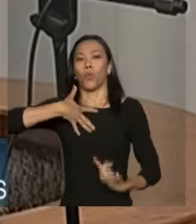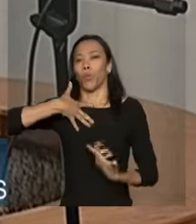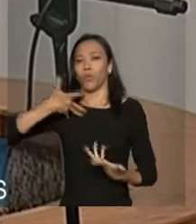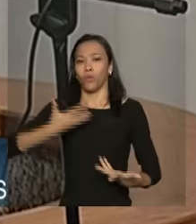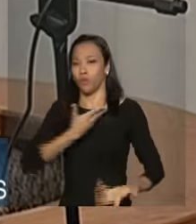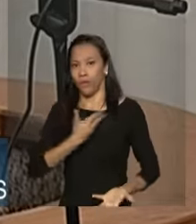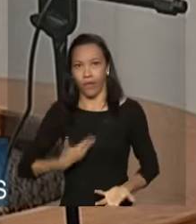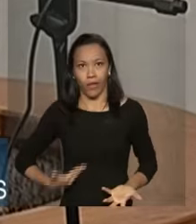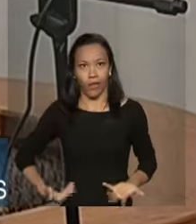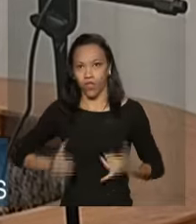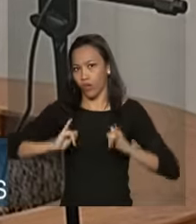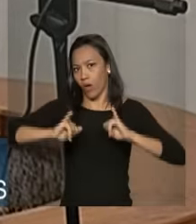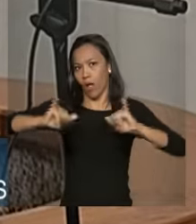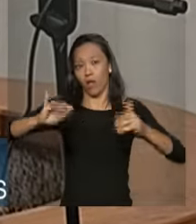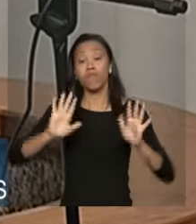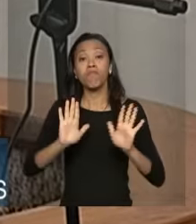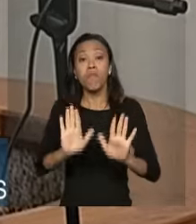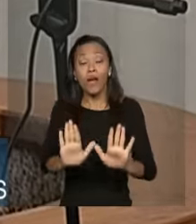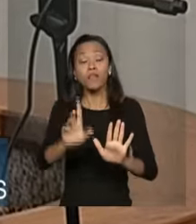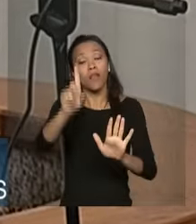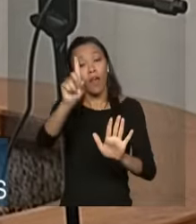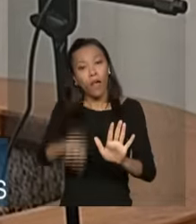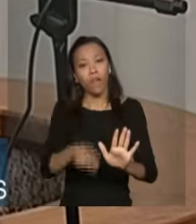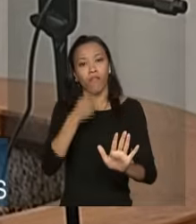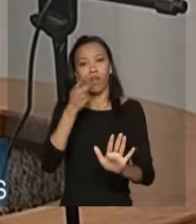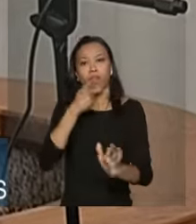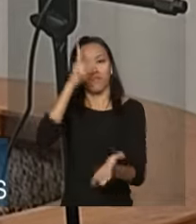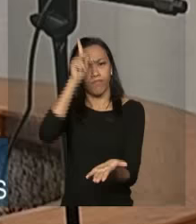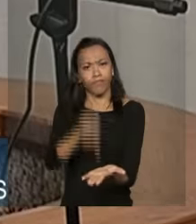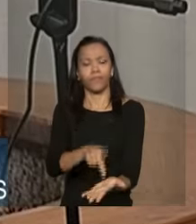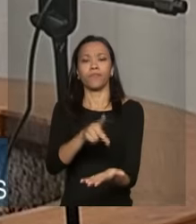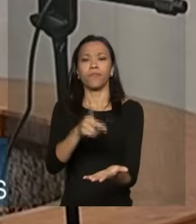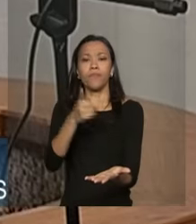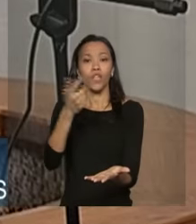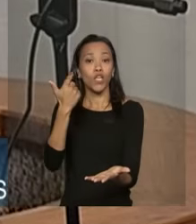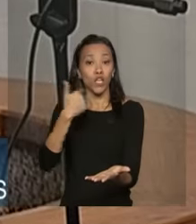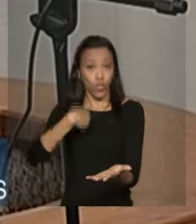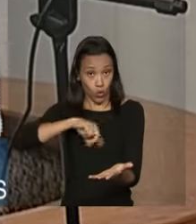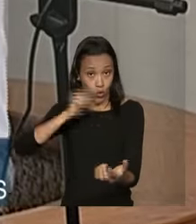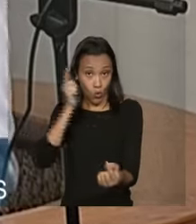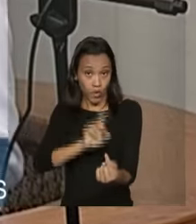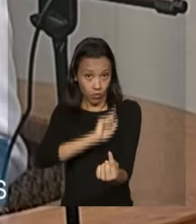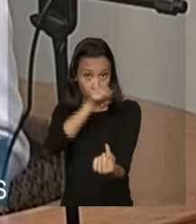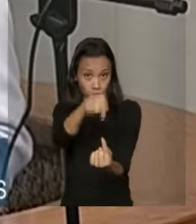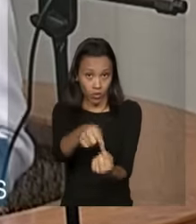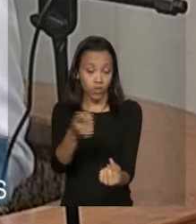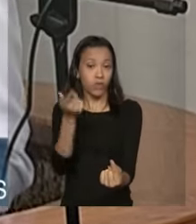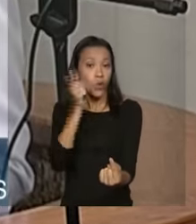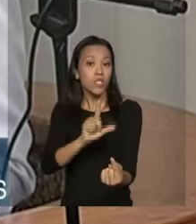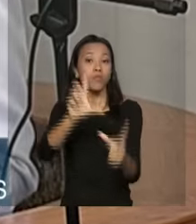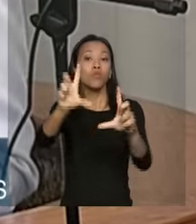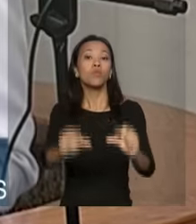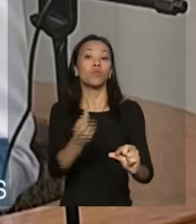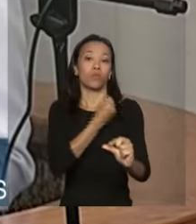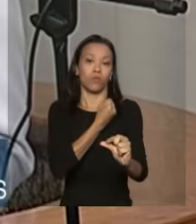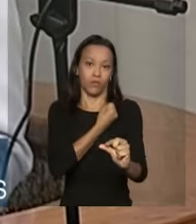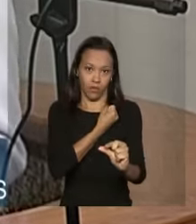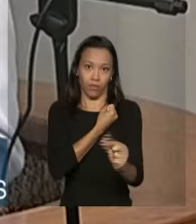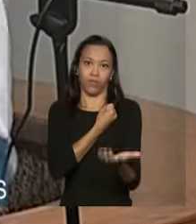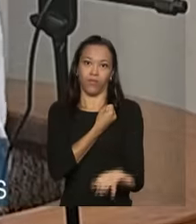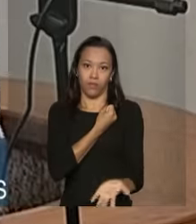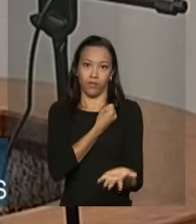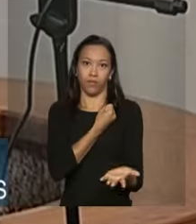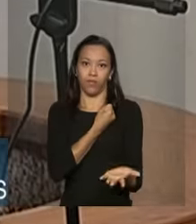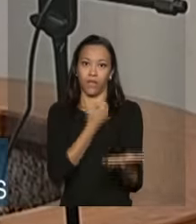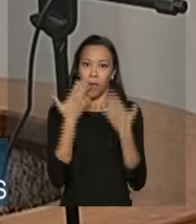atendimento mas por uma questão de fato nós estarmos conseguindo chegar onde nós temos que chegar os números serem mais reais os números